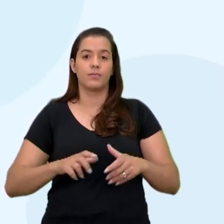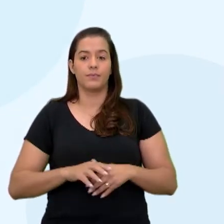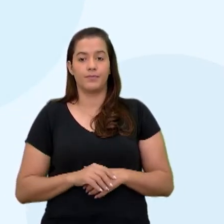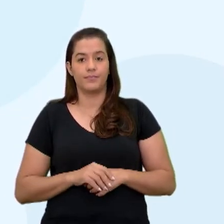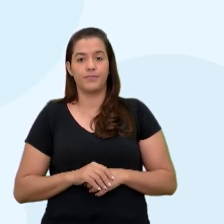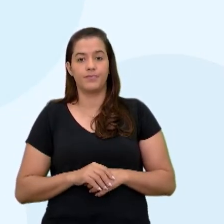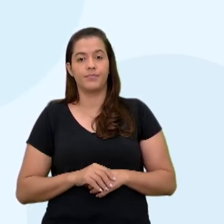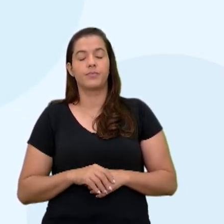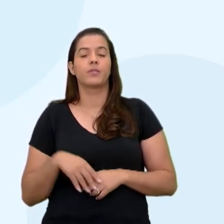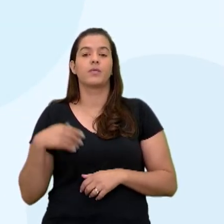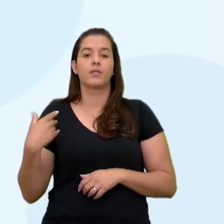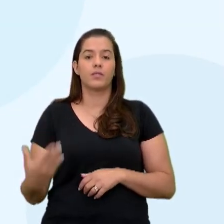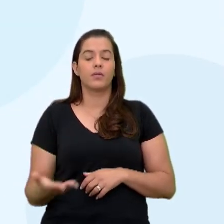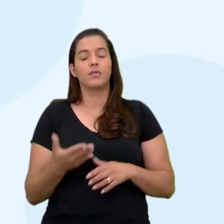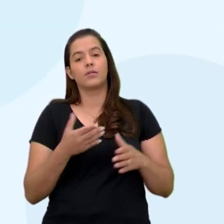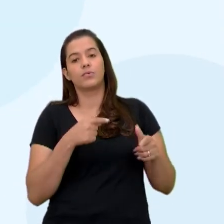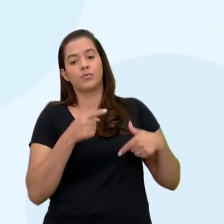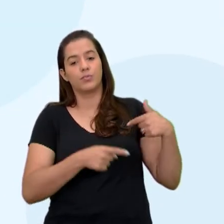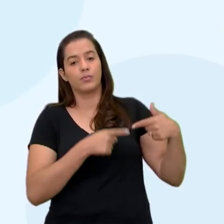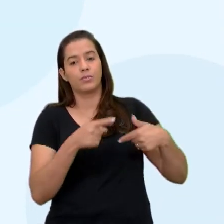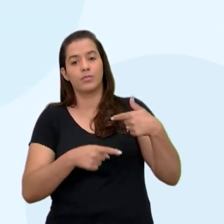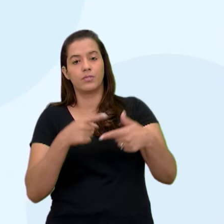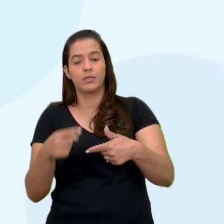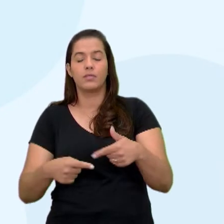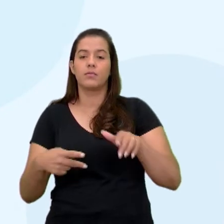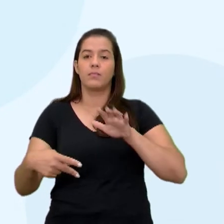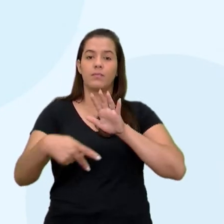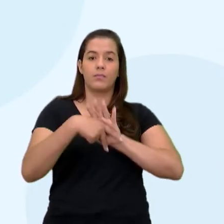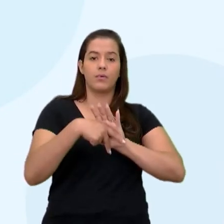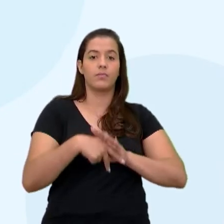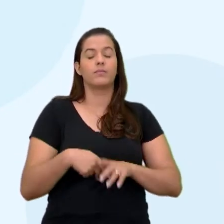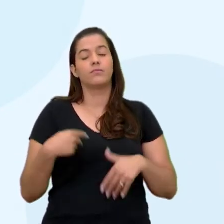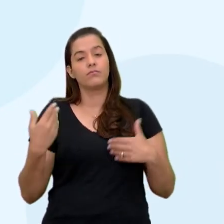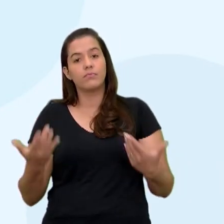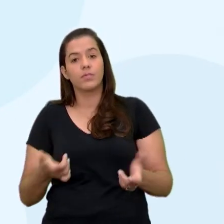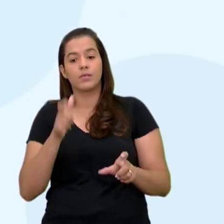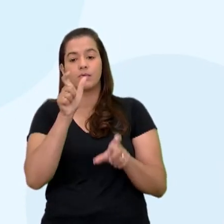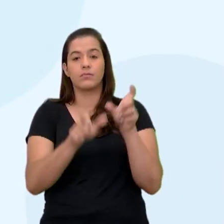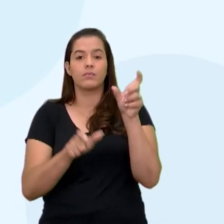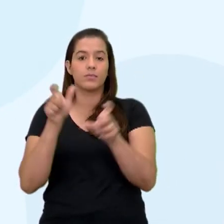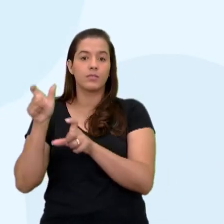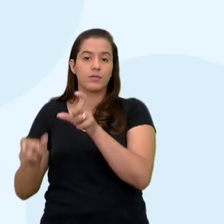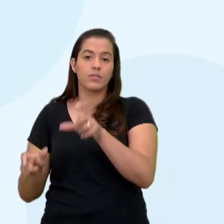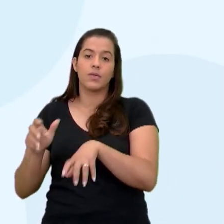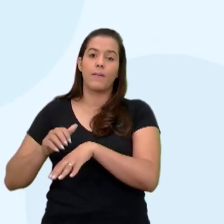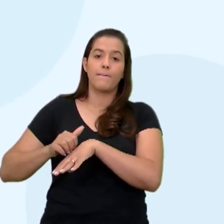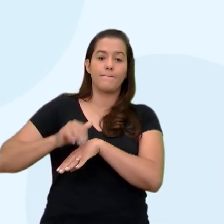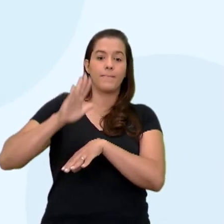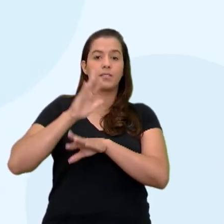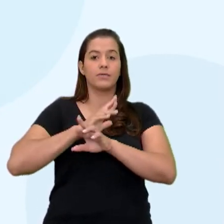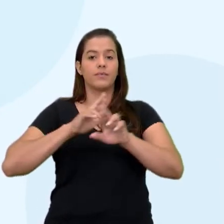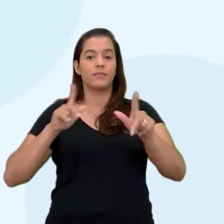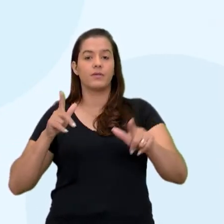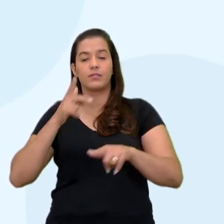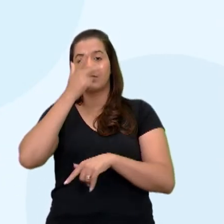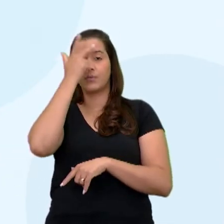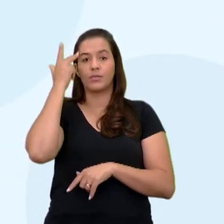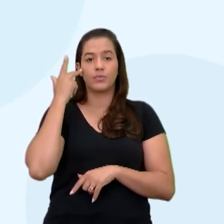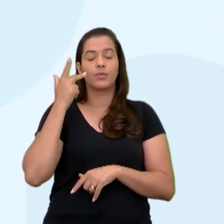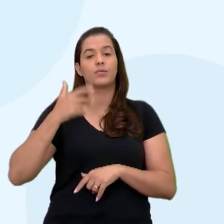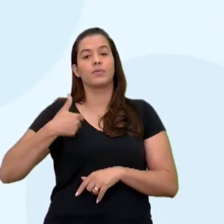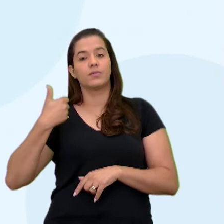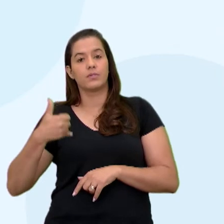e de uma geração específica. Assim, as pessoas dos mais diferentes países e